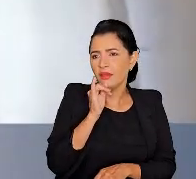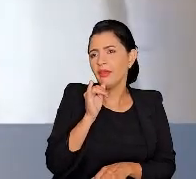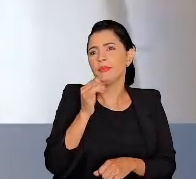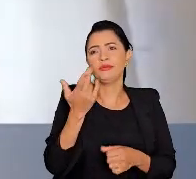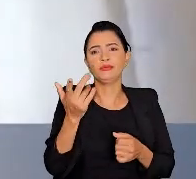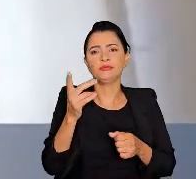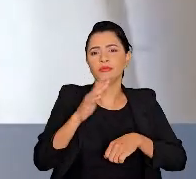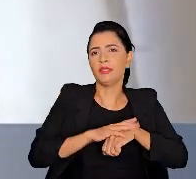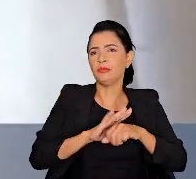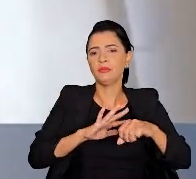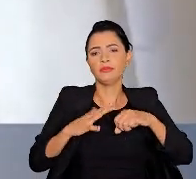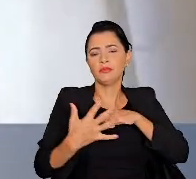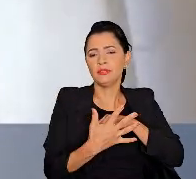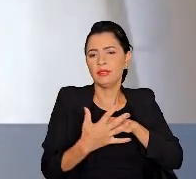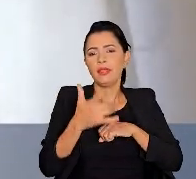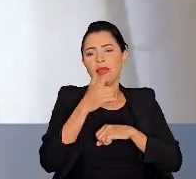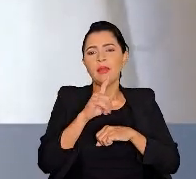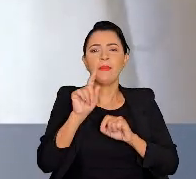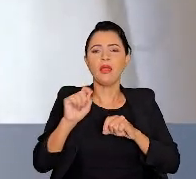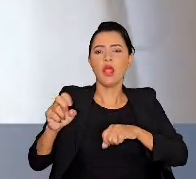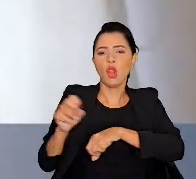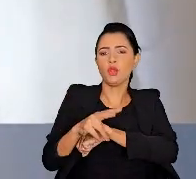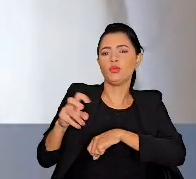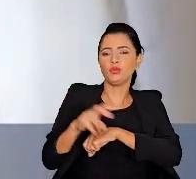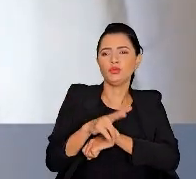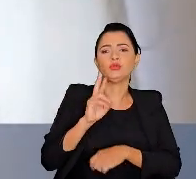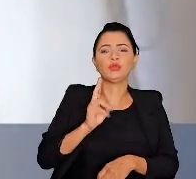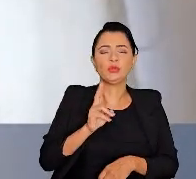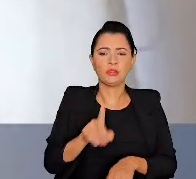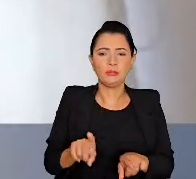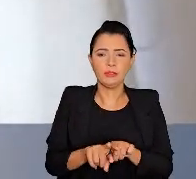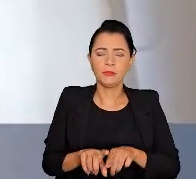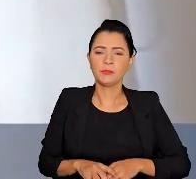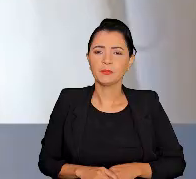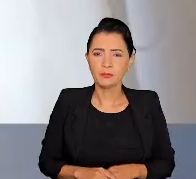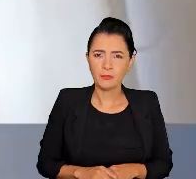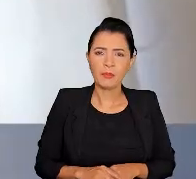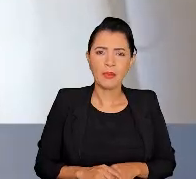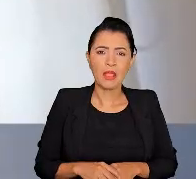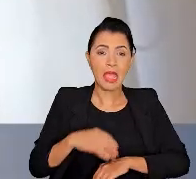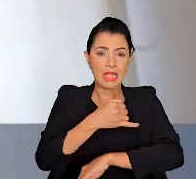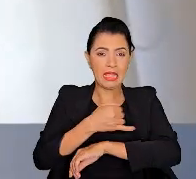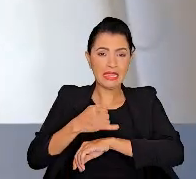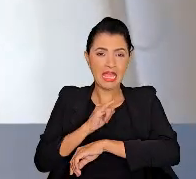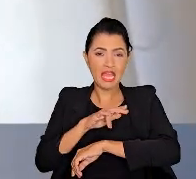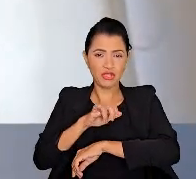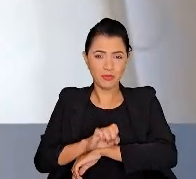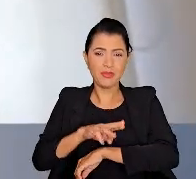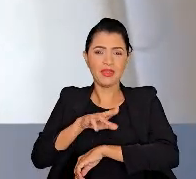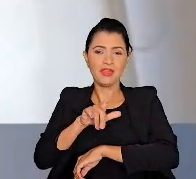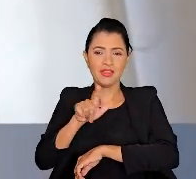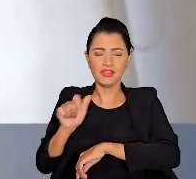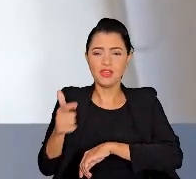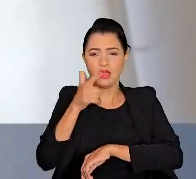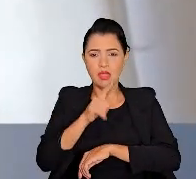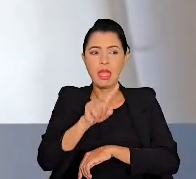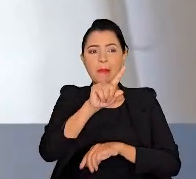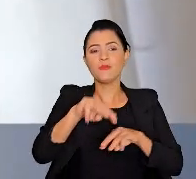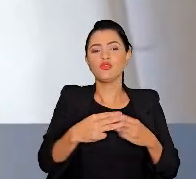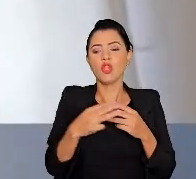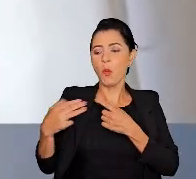então a alusão ao vírus é pertinente. Na Idade Média, os judeus eram perseguidos por causa de sua